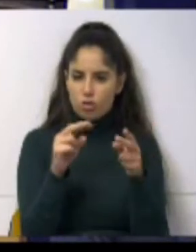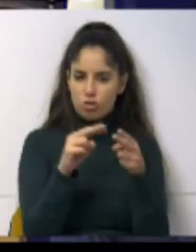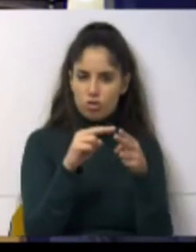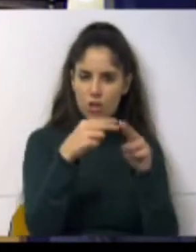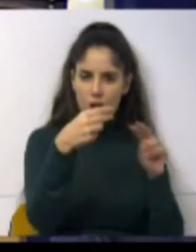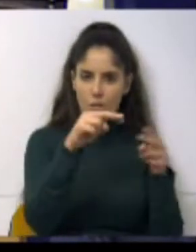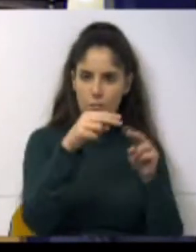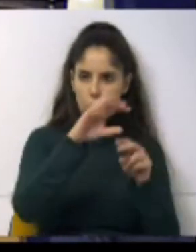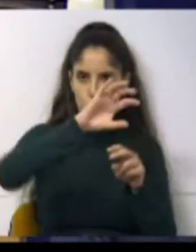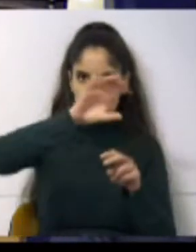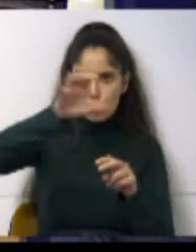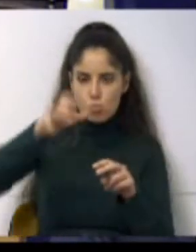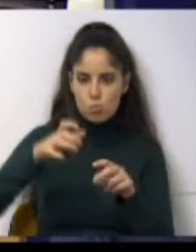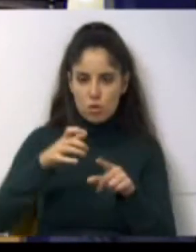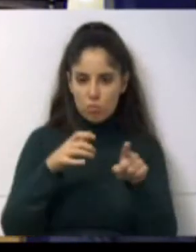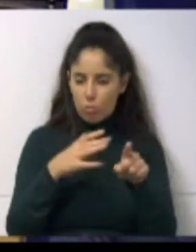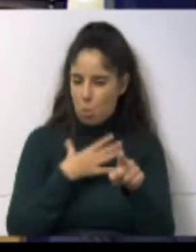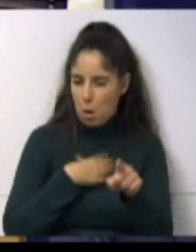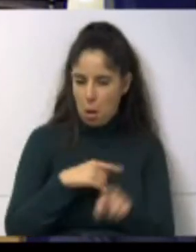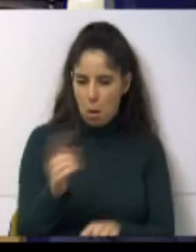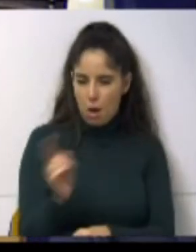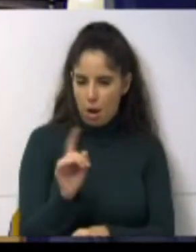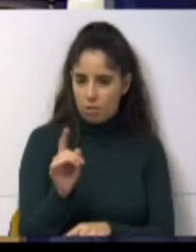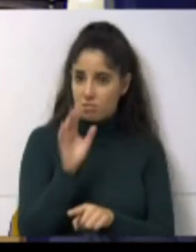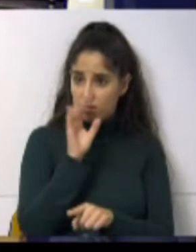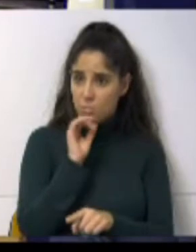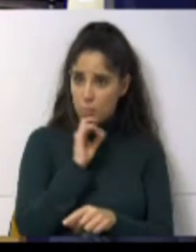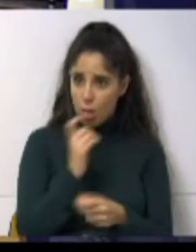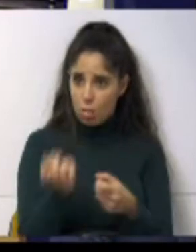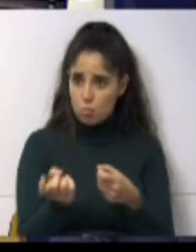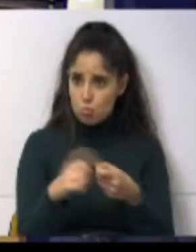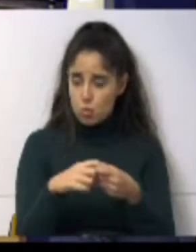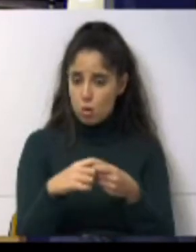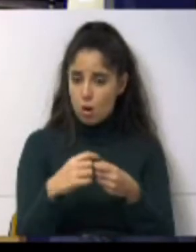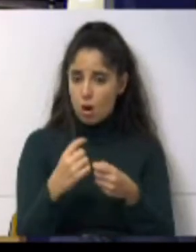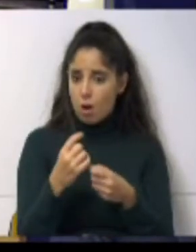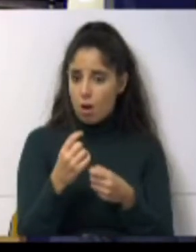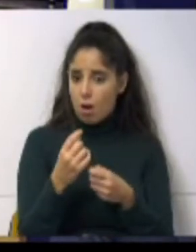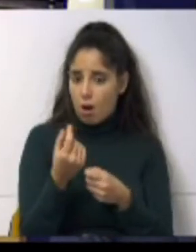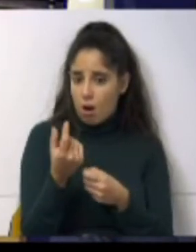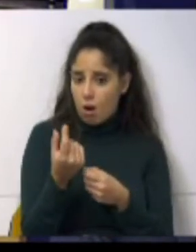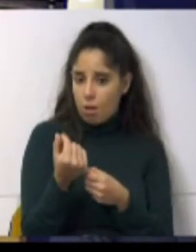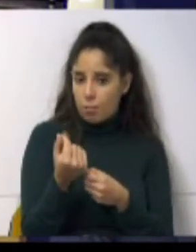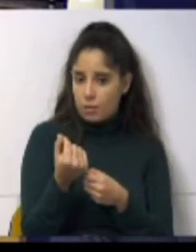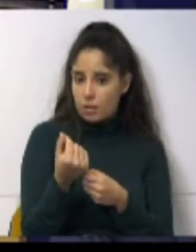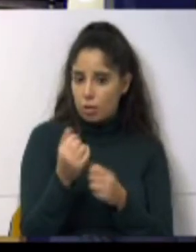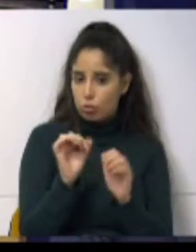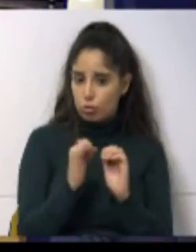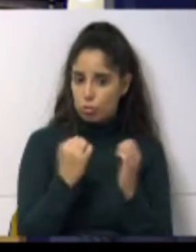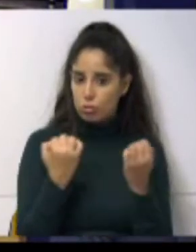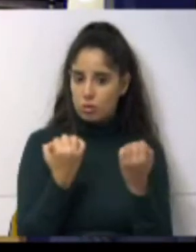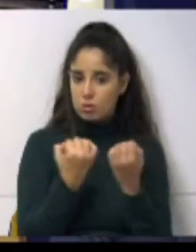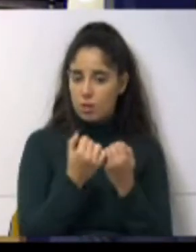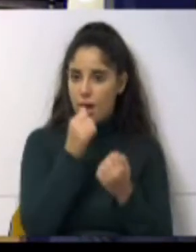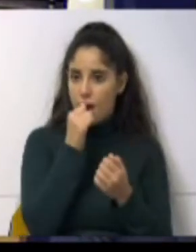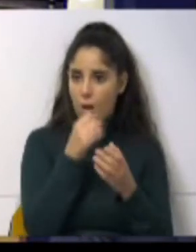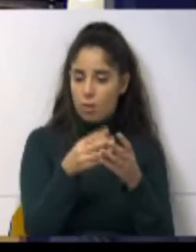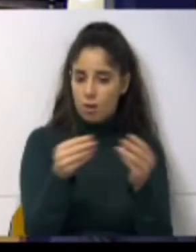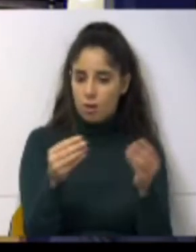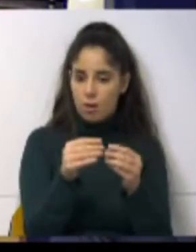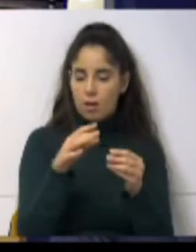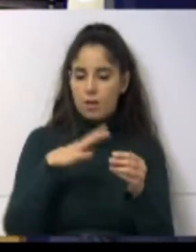municipais e municípios que tanto abomina possam entrar no capital social das águas e resíduos da Madeira. E queria